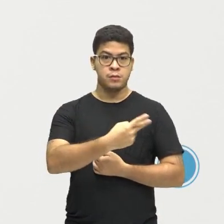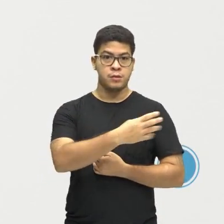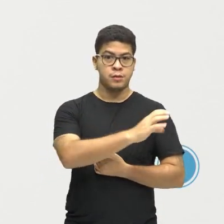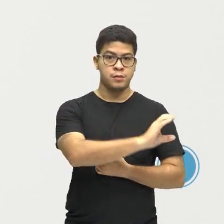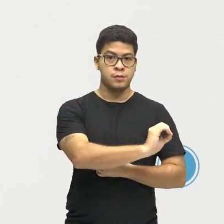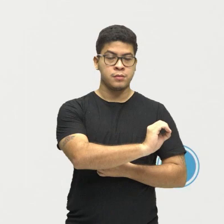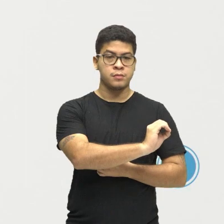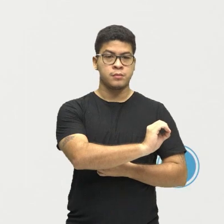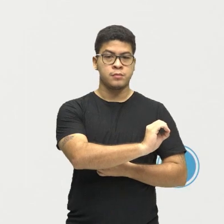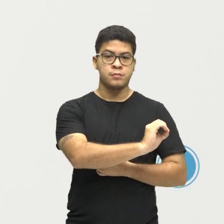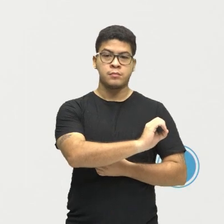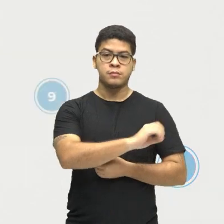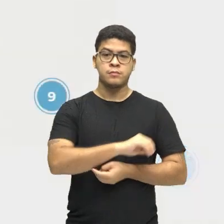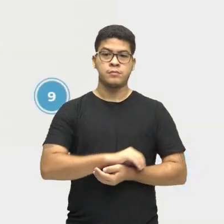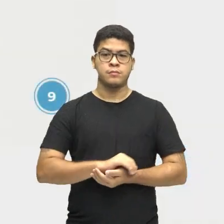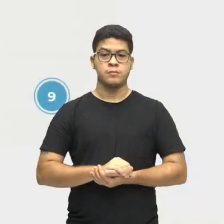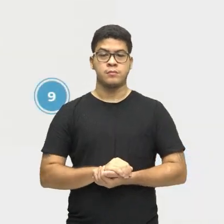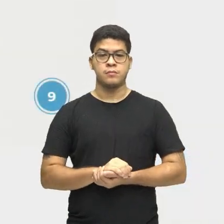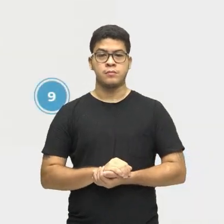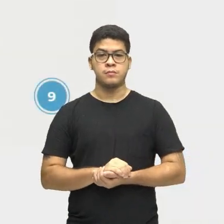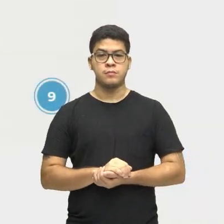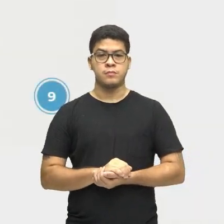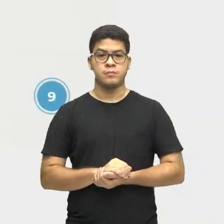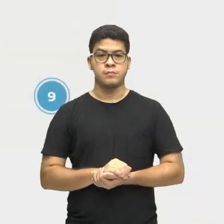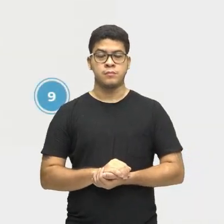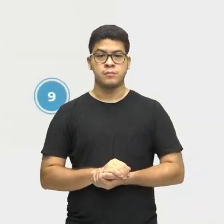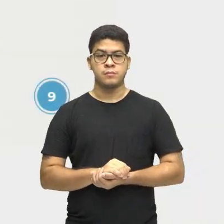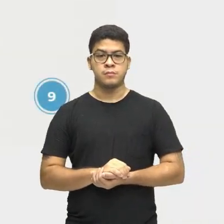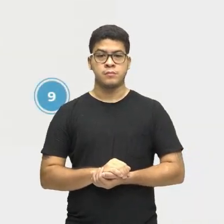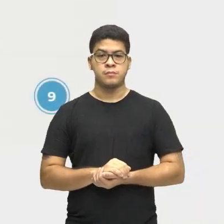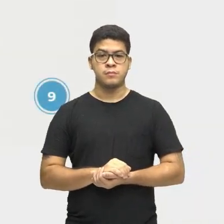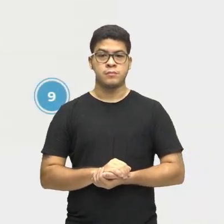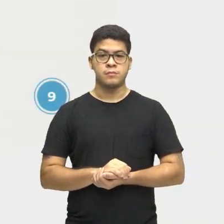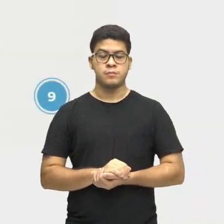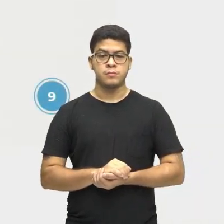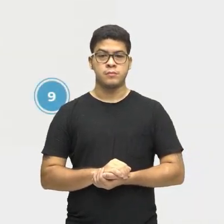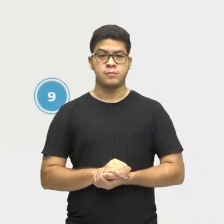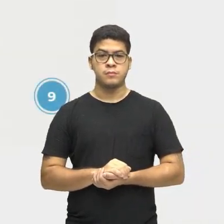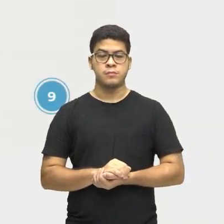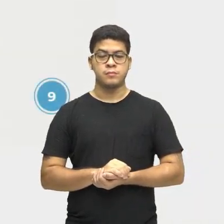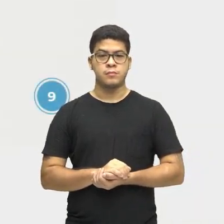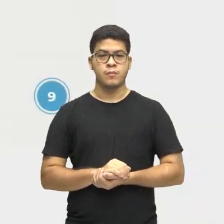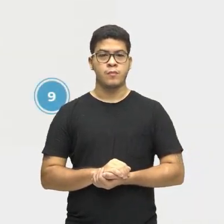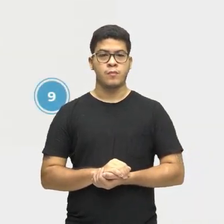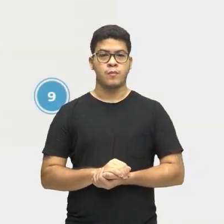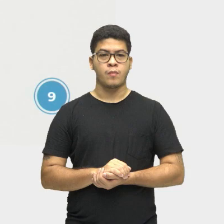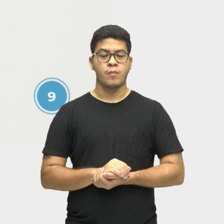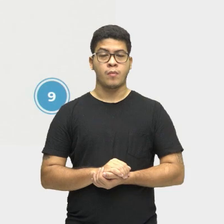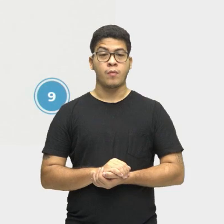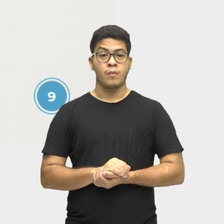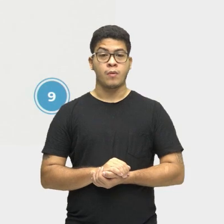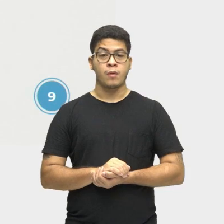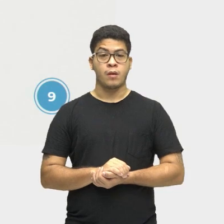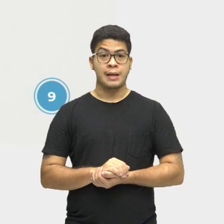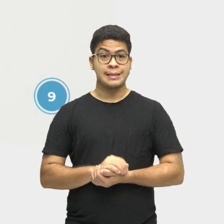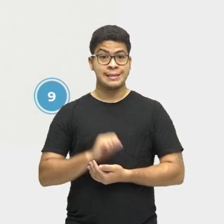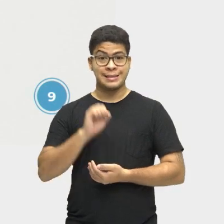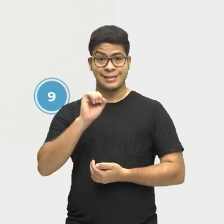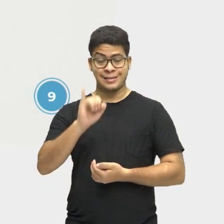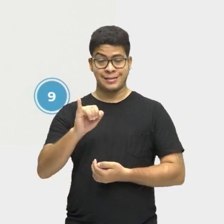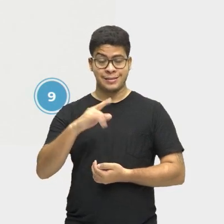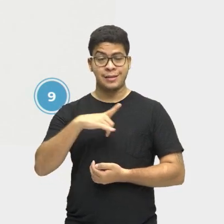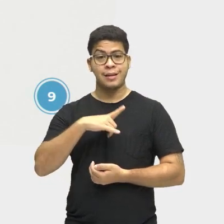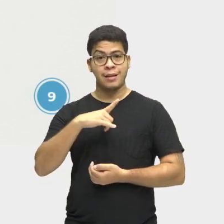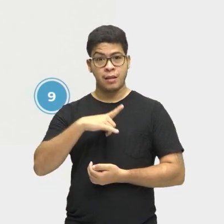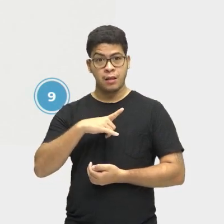menos 6 igual a 0, tá? O elemento que tem letra, ele vai ficar à esquerda do